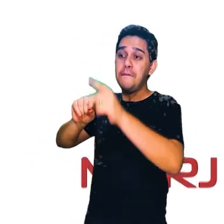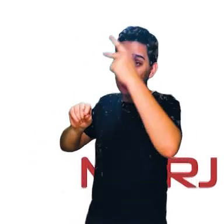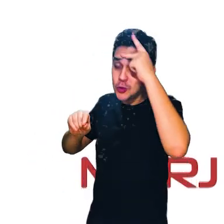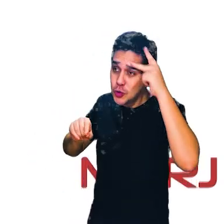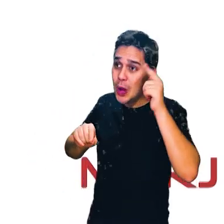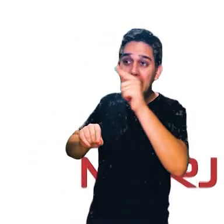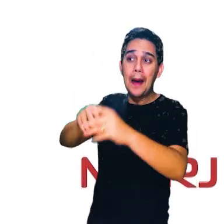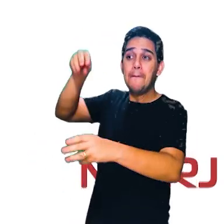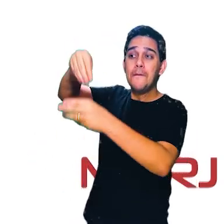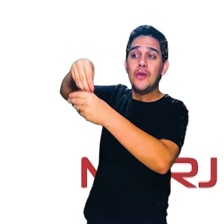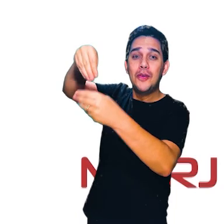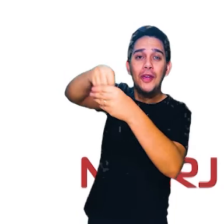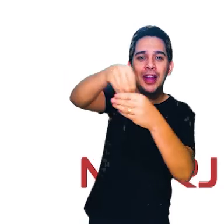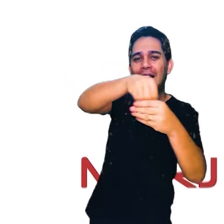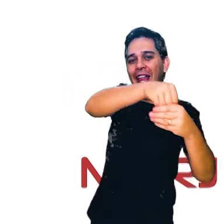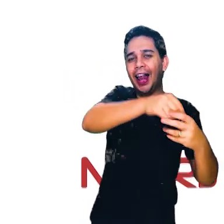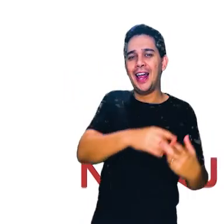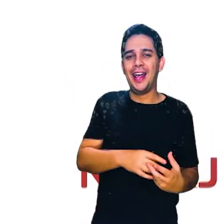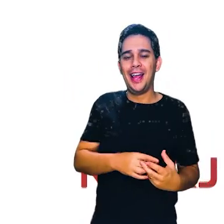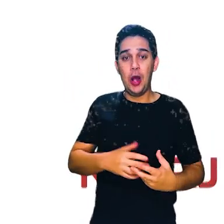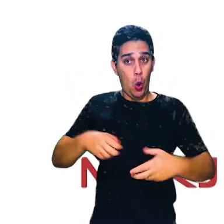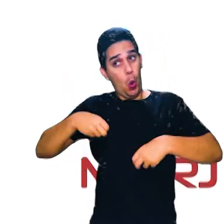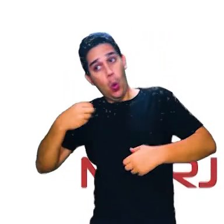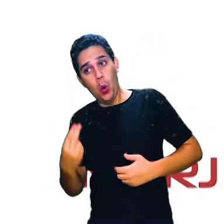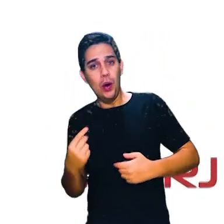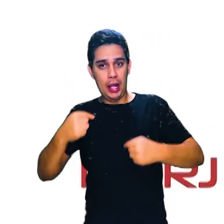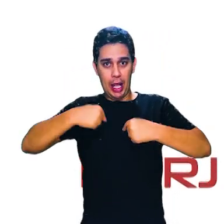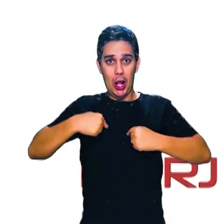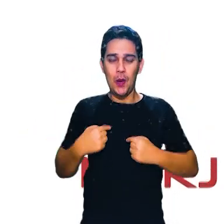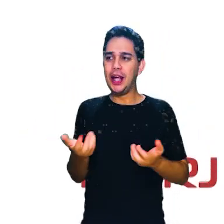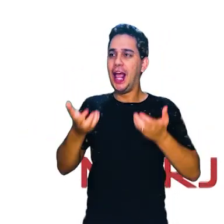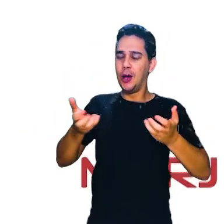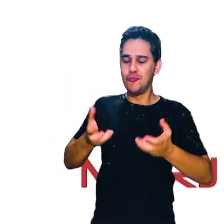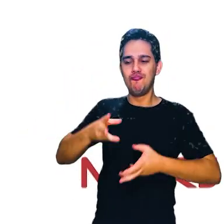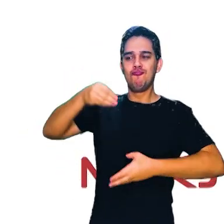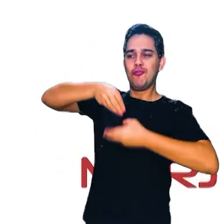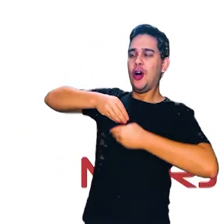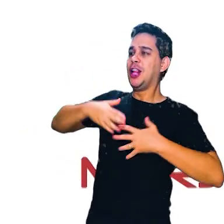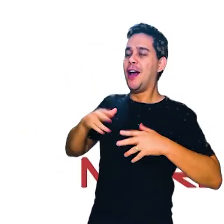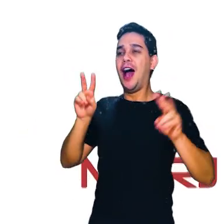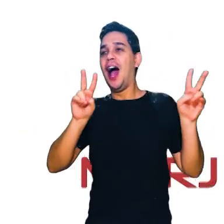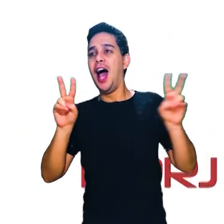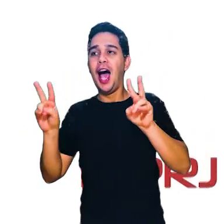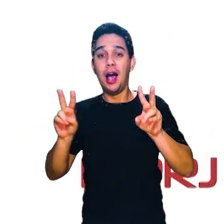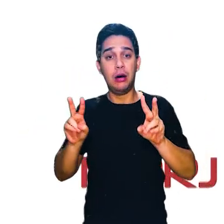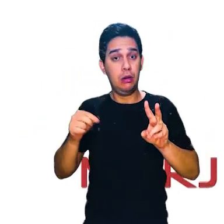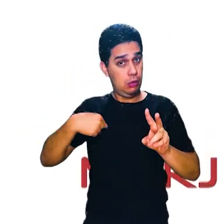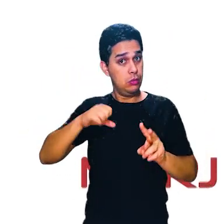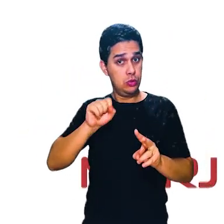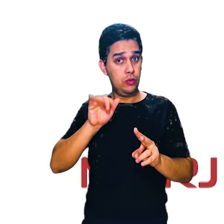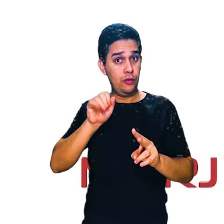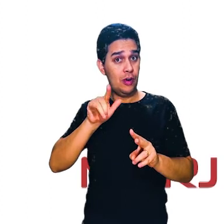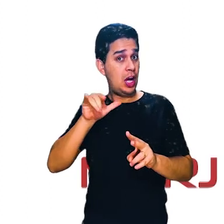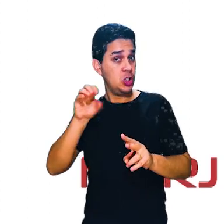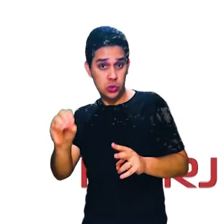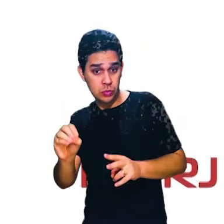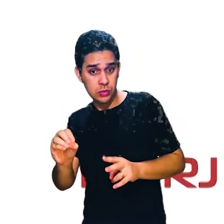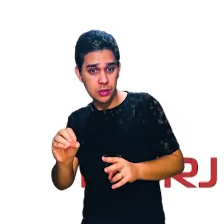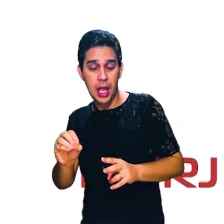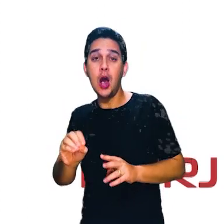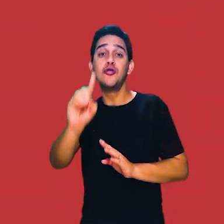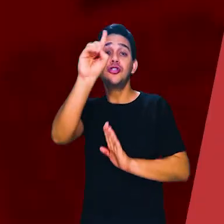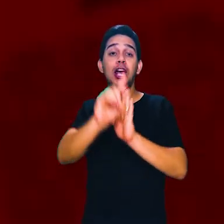a eleições. É realizado através do voto, que é o instrumento de concretizar o direito de